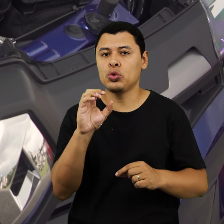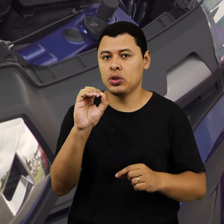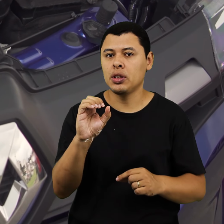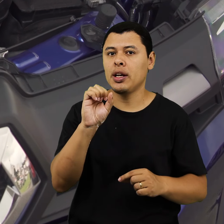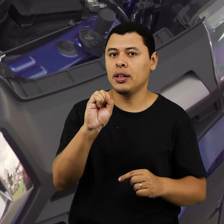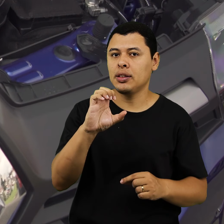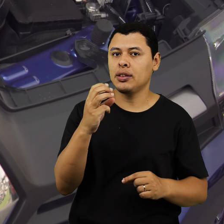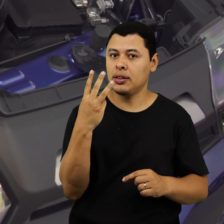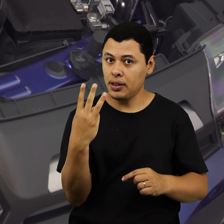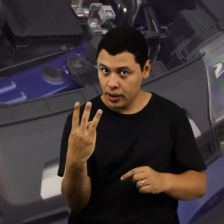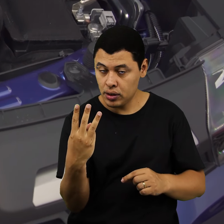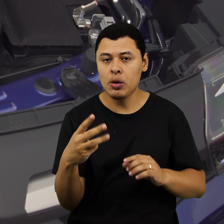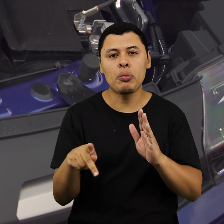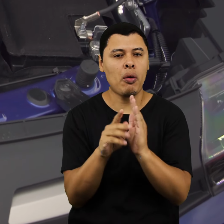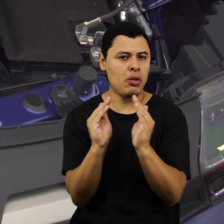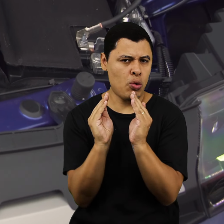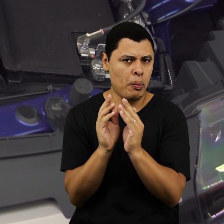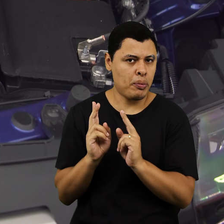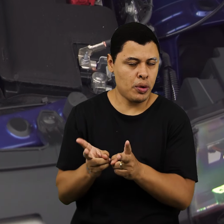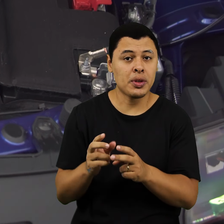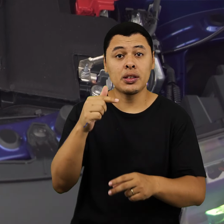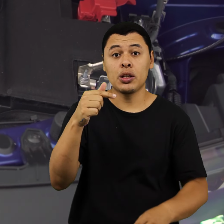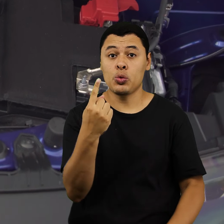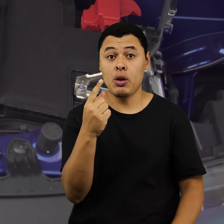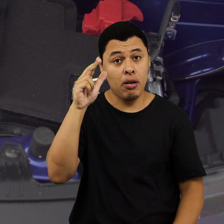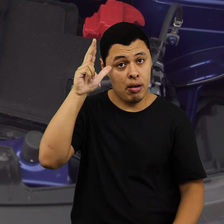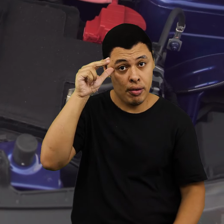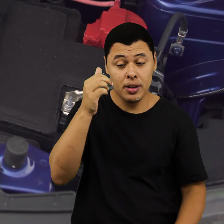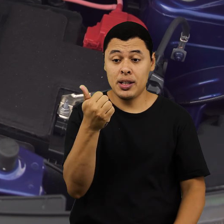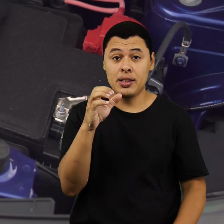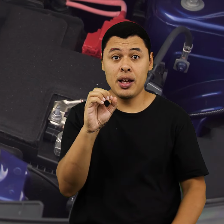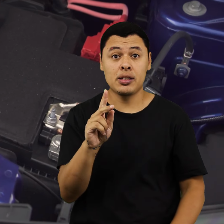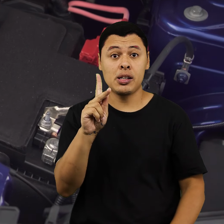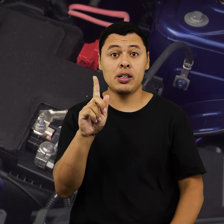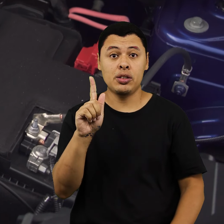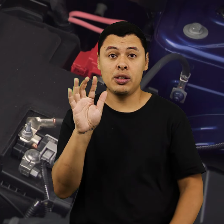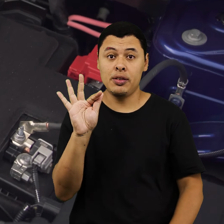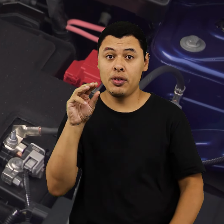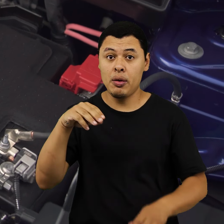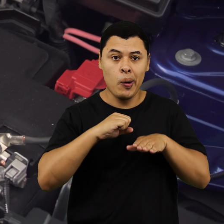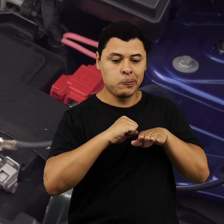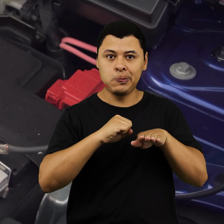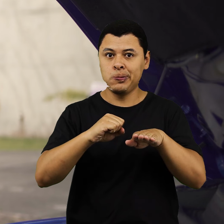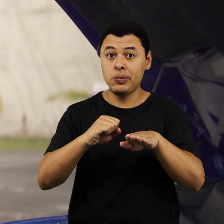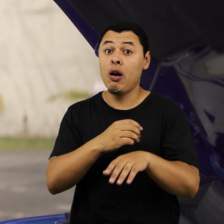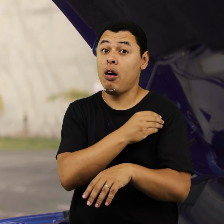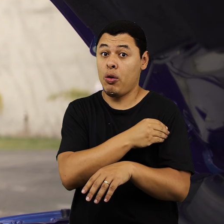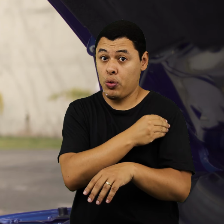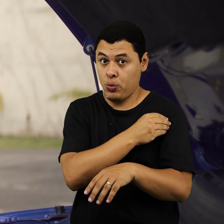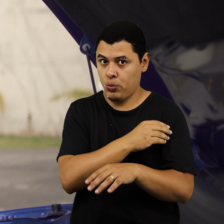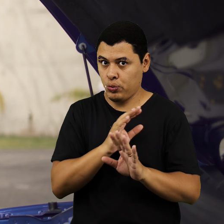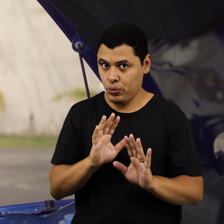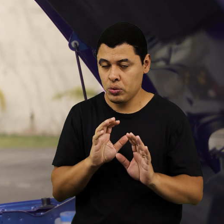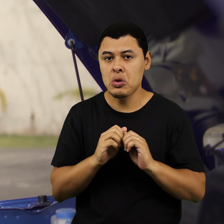SC, 3 cilindros em linha da Renault, 71 cavalos agora e 10 kgfm de torque, considerando etanol. É uma diferença